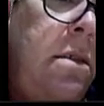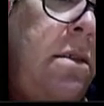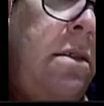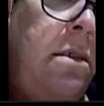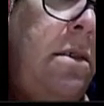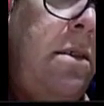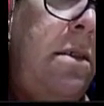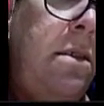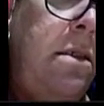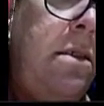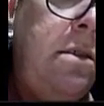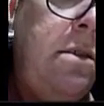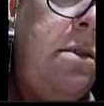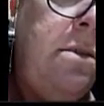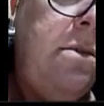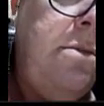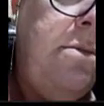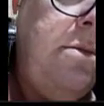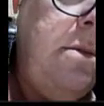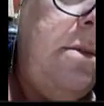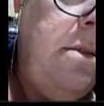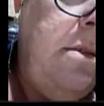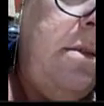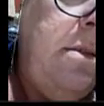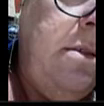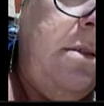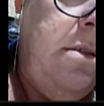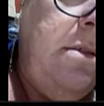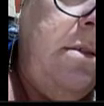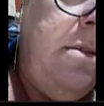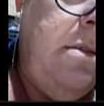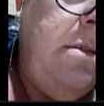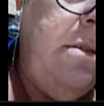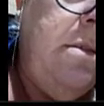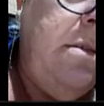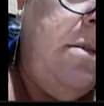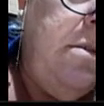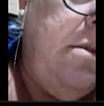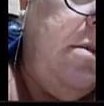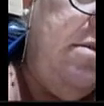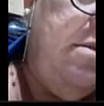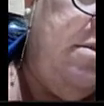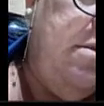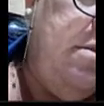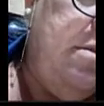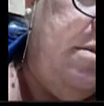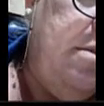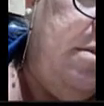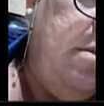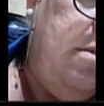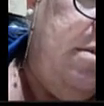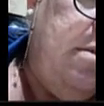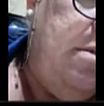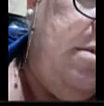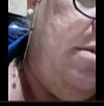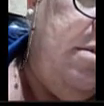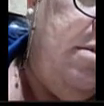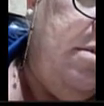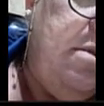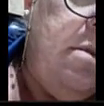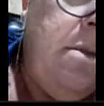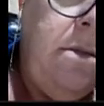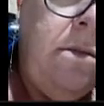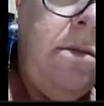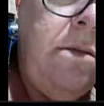que eu acho que é legal, além dos alunos, principalmente para os professores assistirem. Então, é um menino que descobre que tem dislexia e o